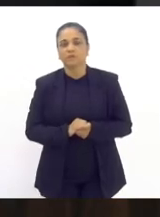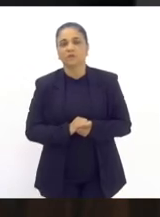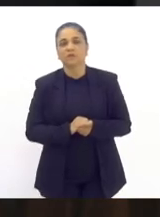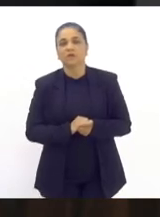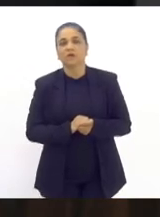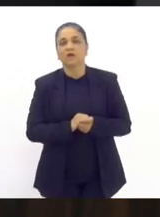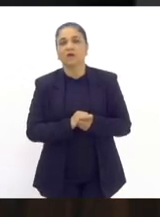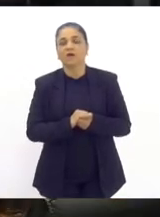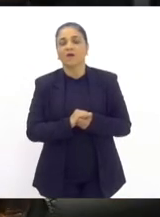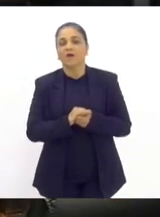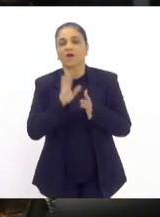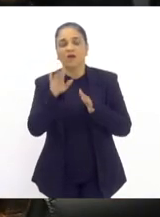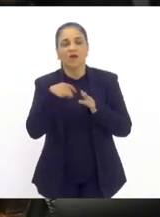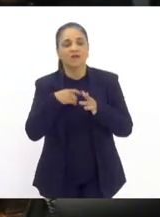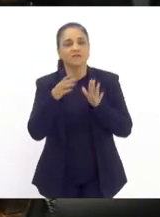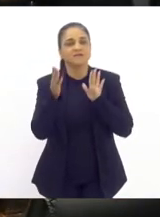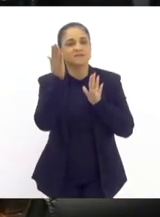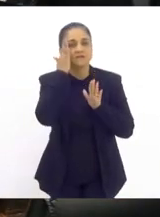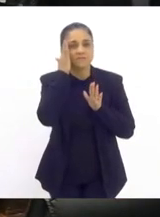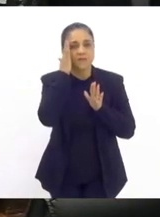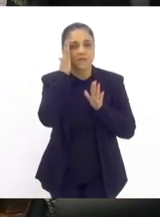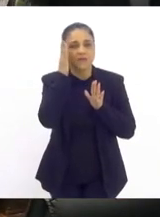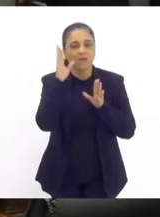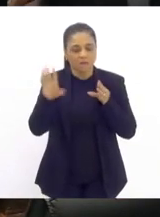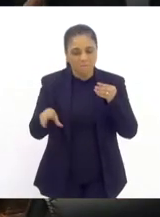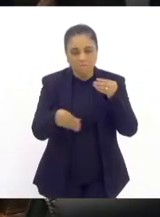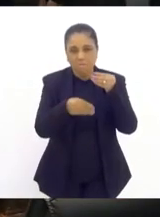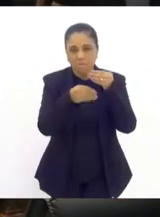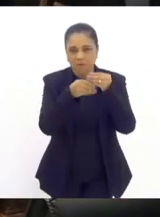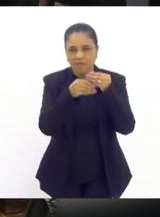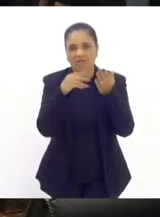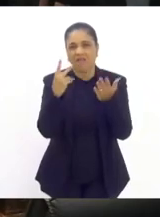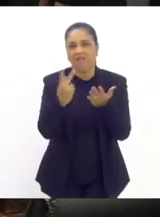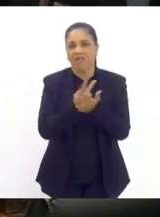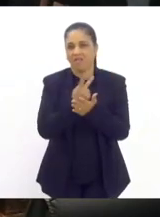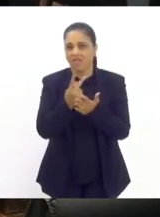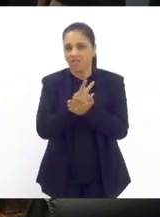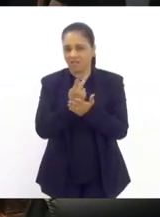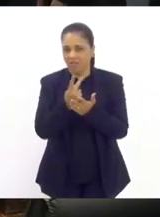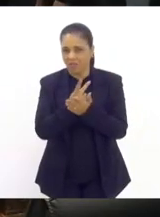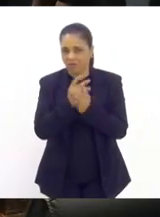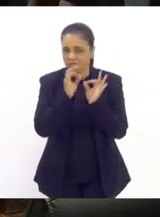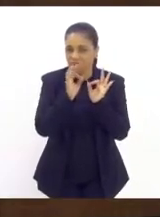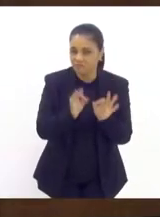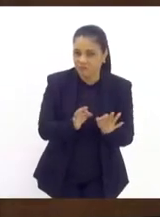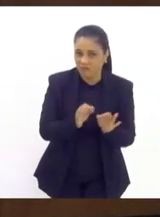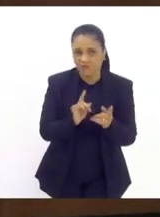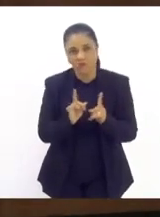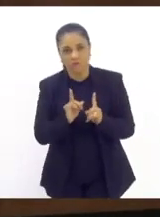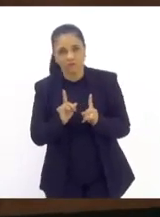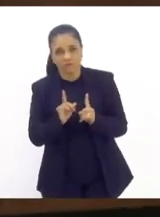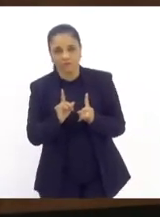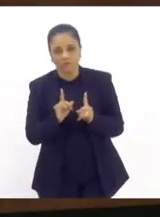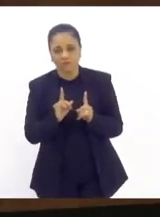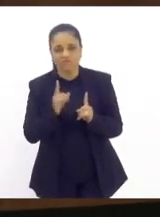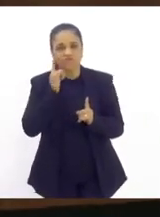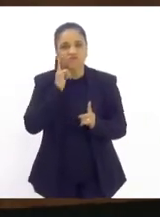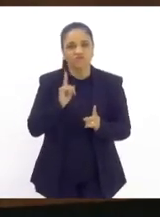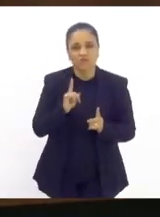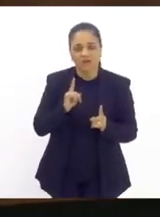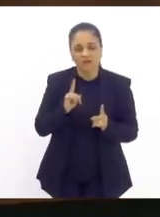só para saber o teor da emenda até porque houve um erro formal não sei se essa emenda tá justamente corrigindo Porque